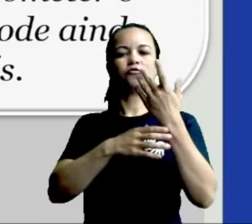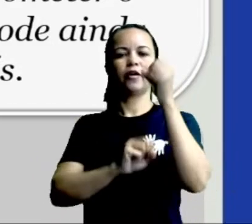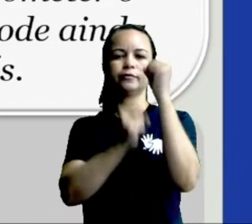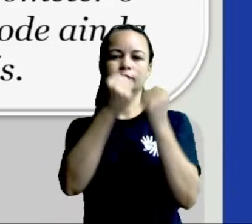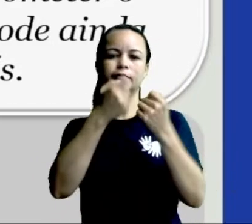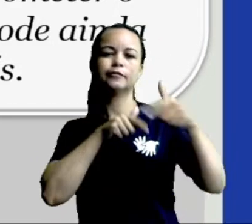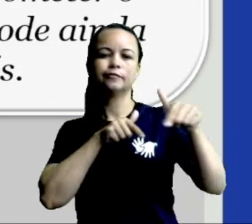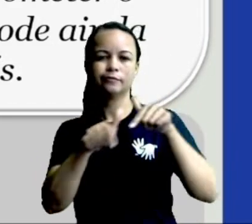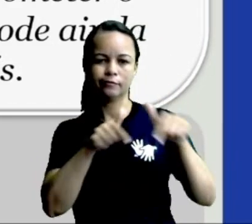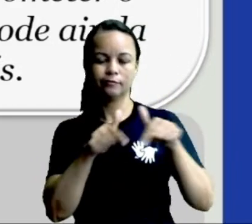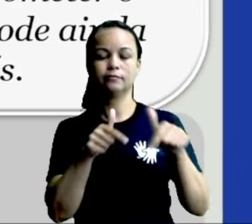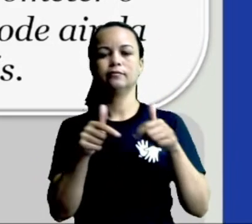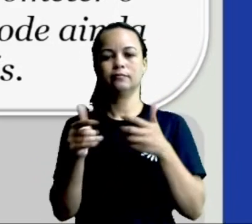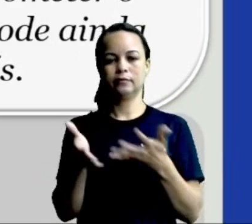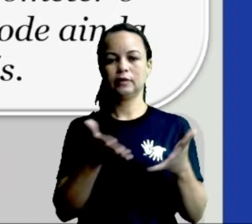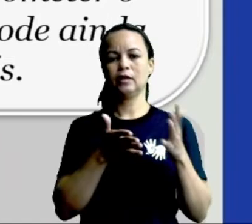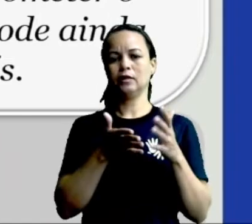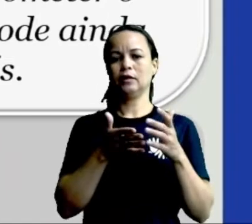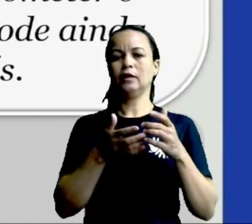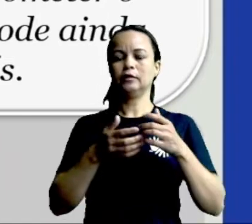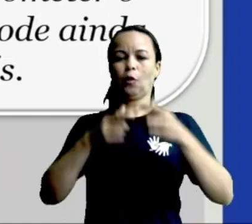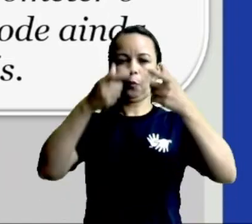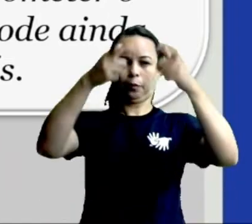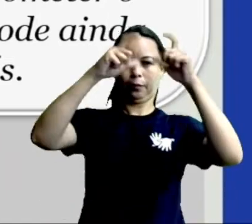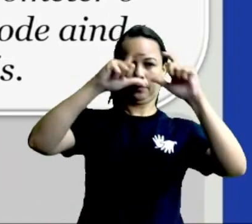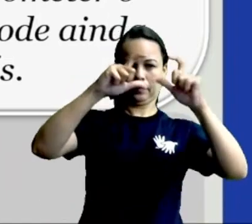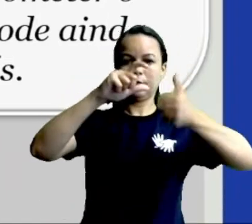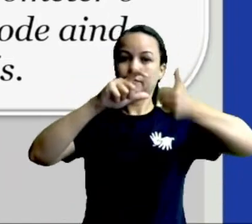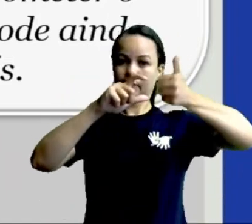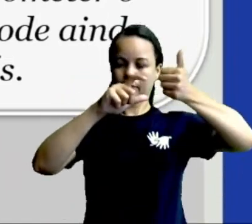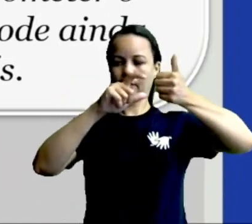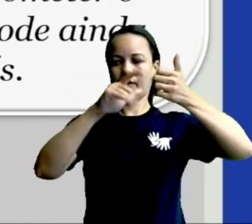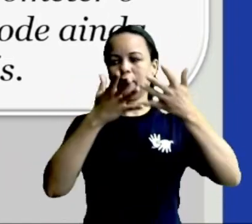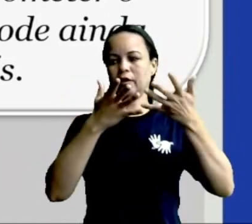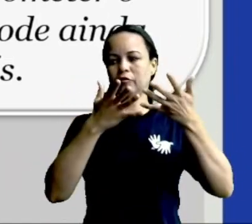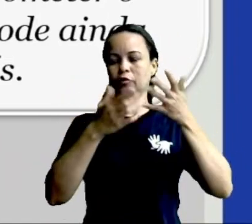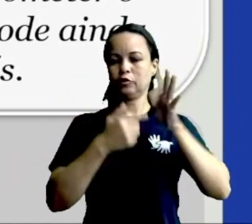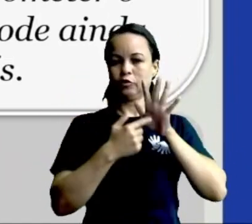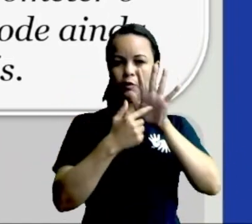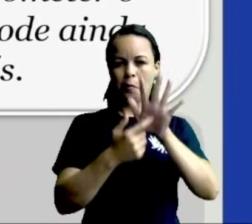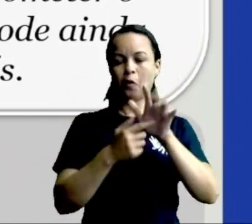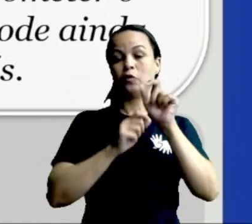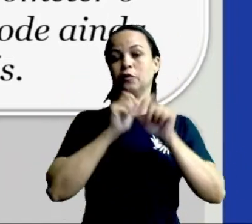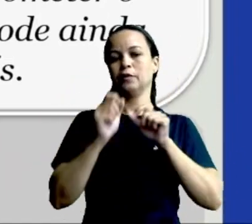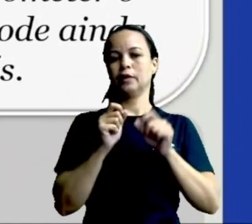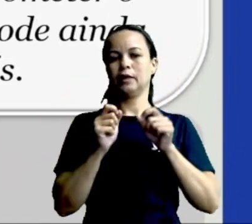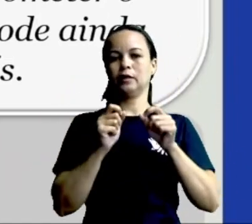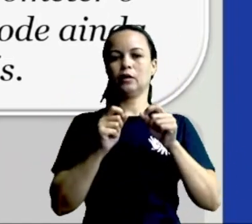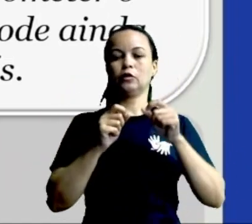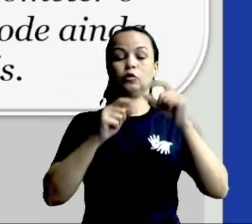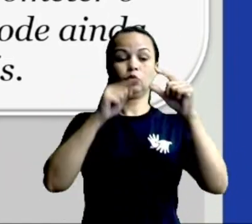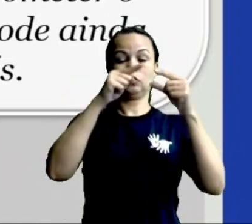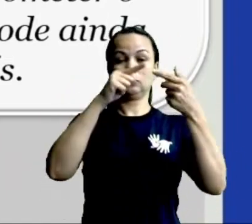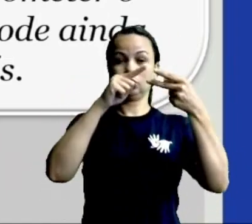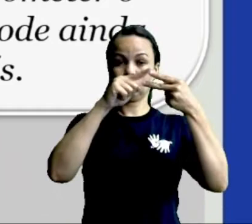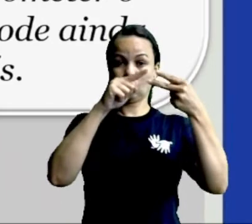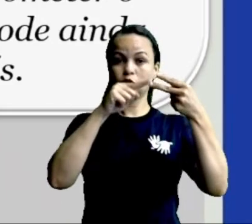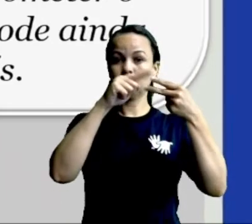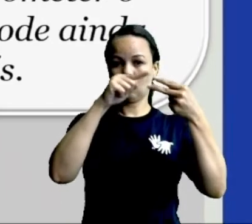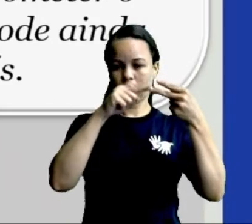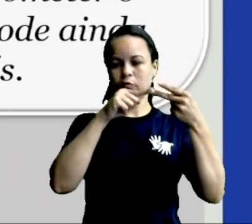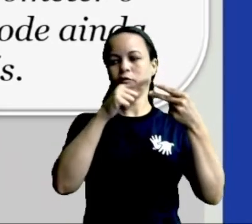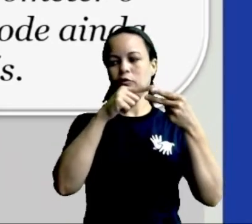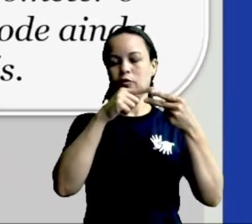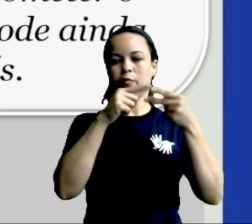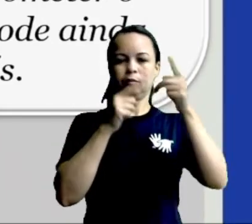Então, nós temos logo aqui o primeiro parágrafo. E nota que a gente colocou logo dois pontos aí,